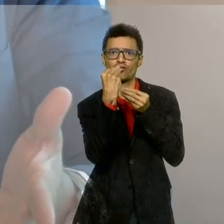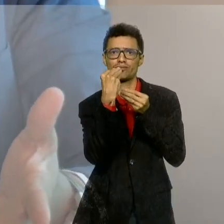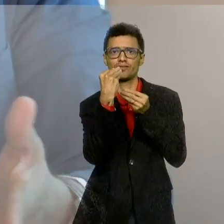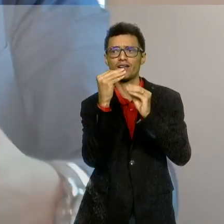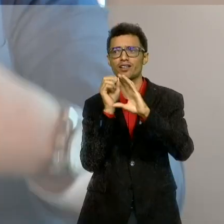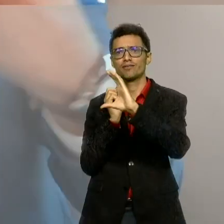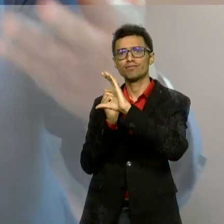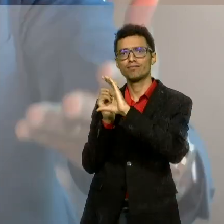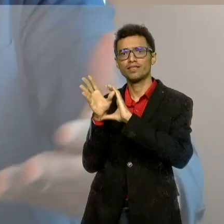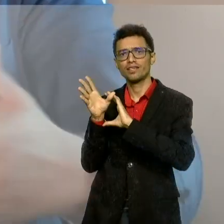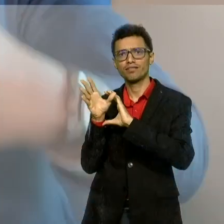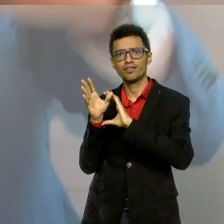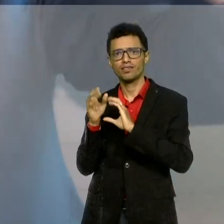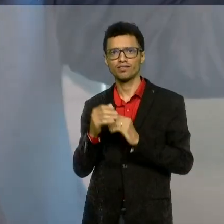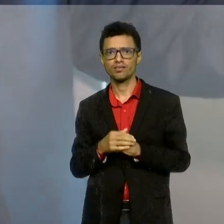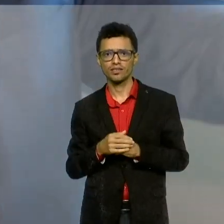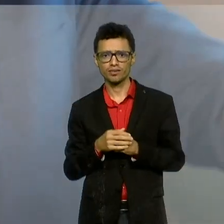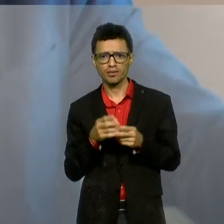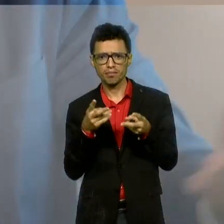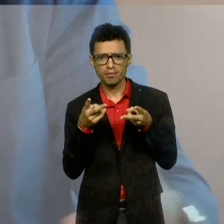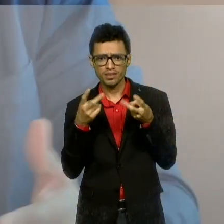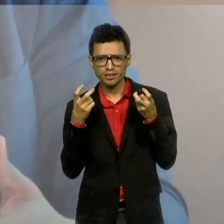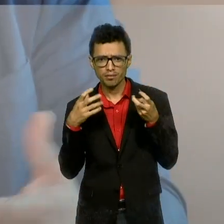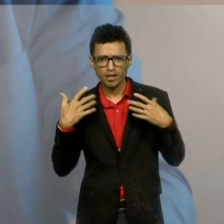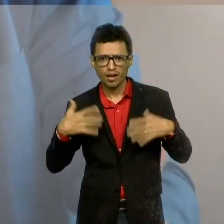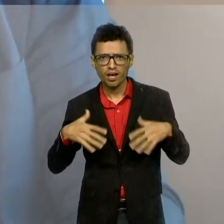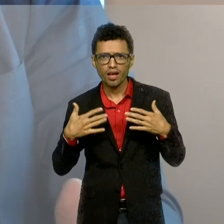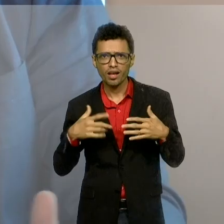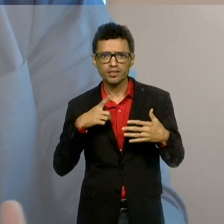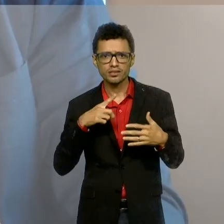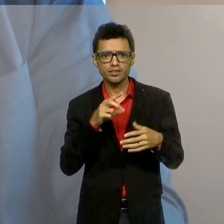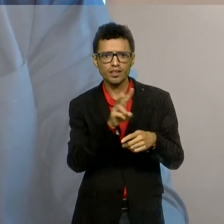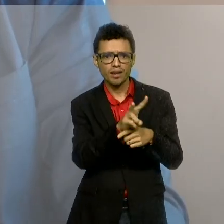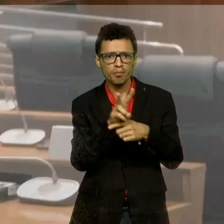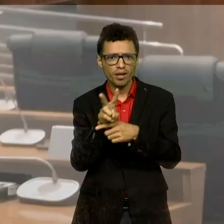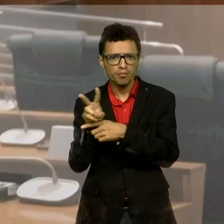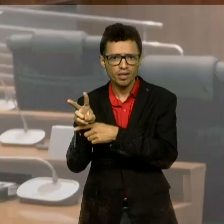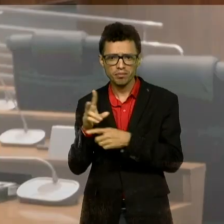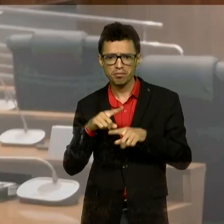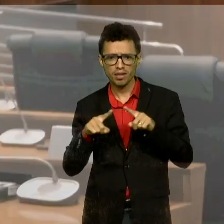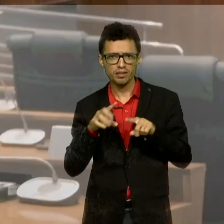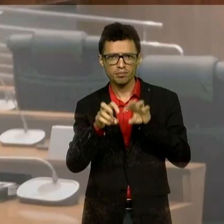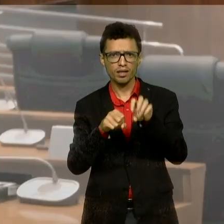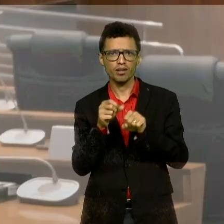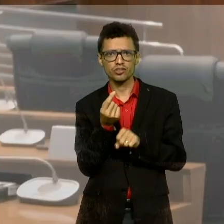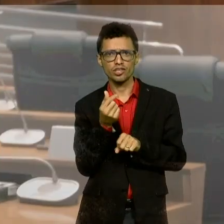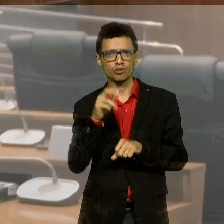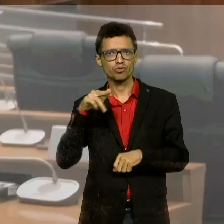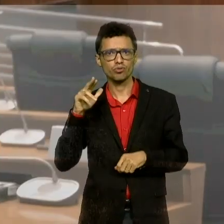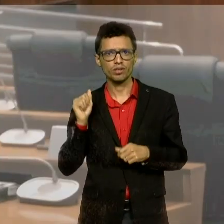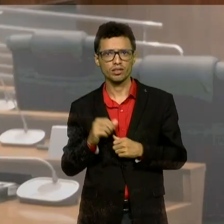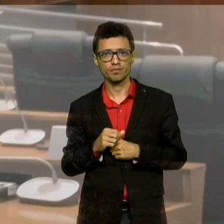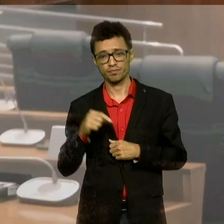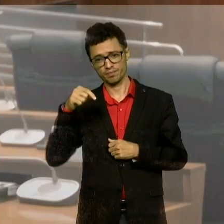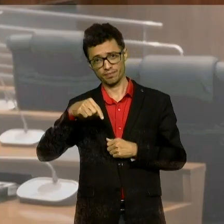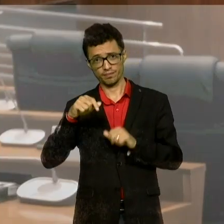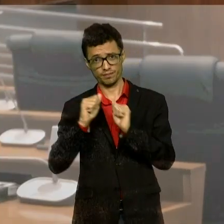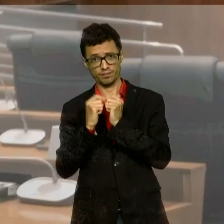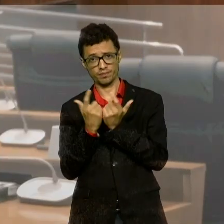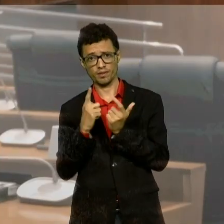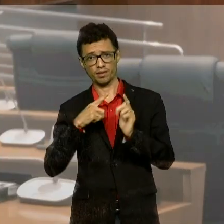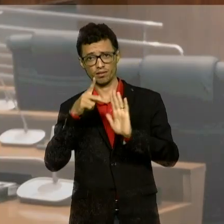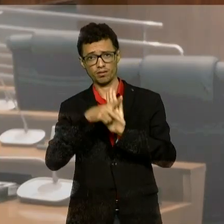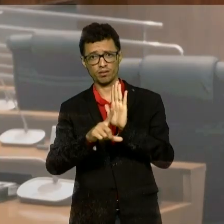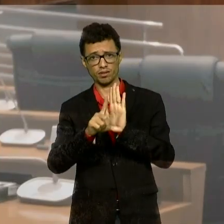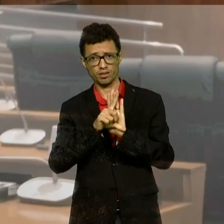homologa e quando ele ia ver ele tava com vários empréstimos feitos e ele nunca recebeu aquele valor aqui na Assembleia Legislativa tramita um projeto de